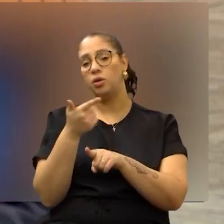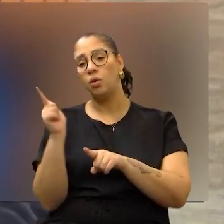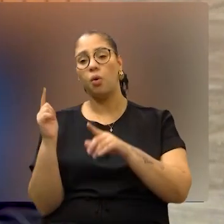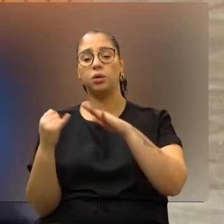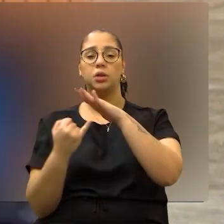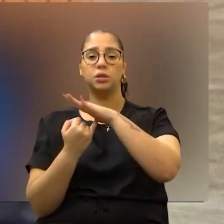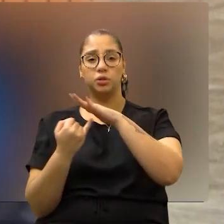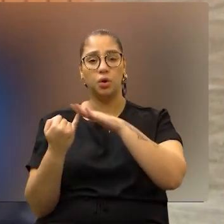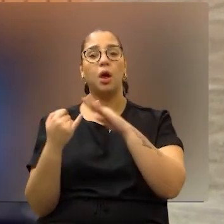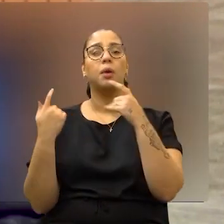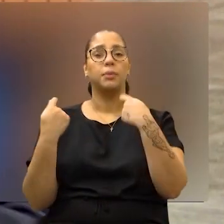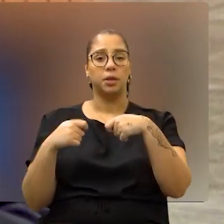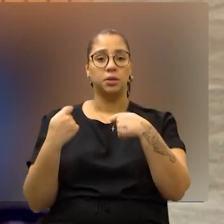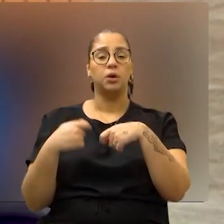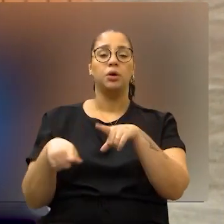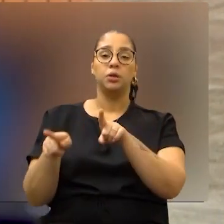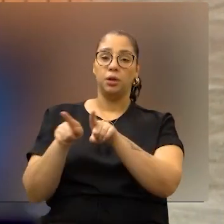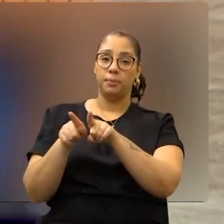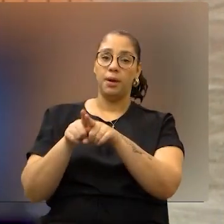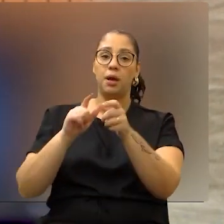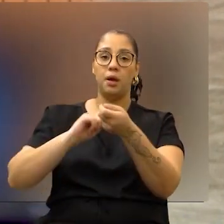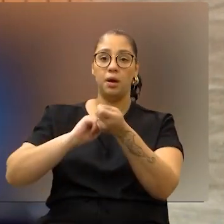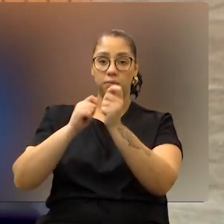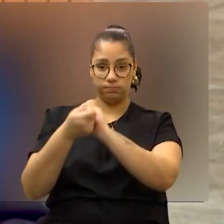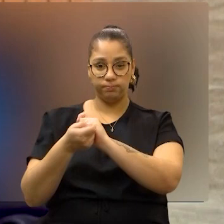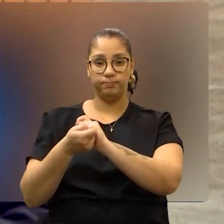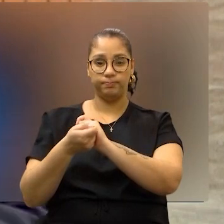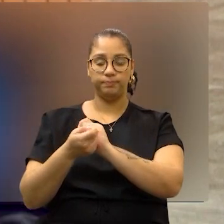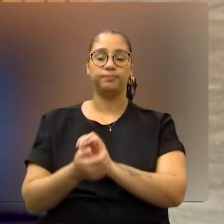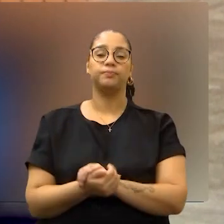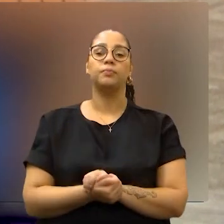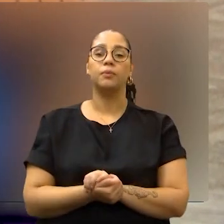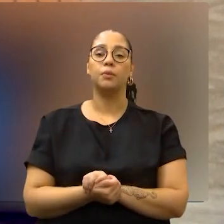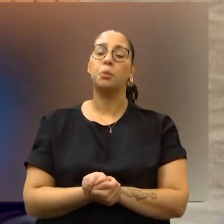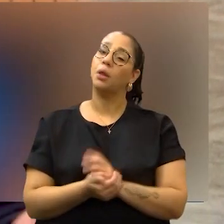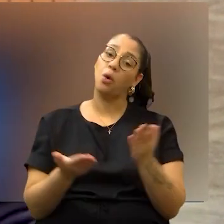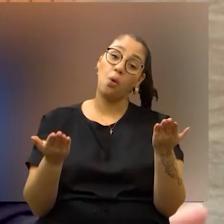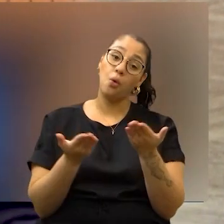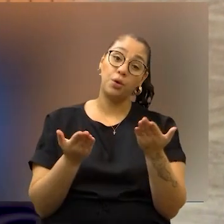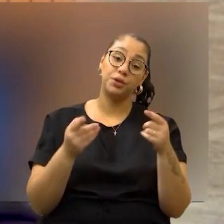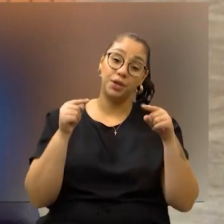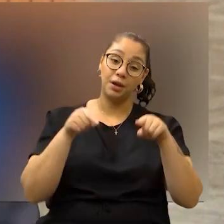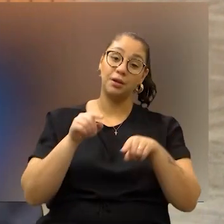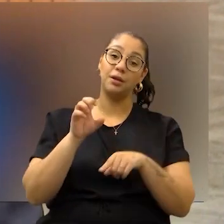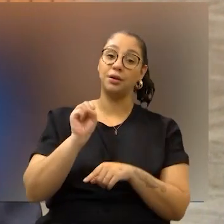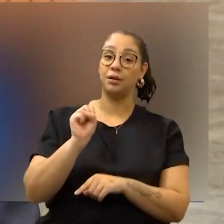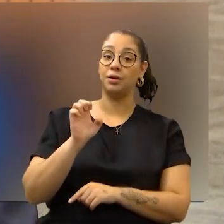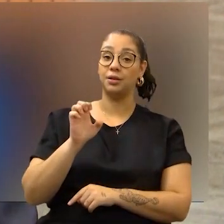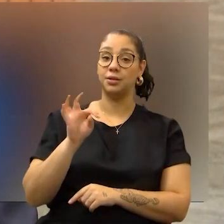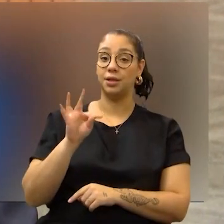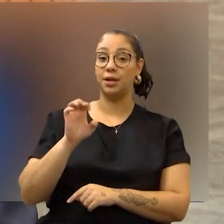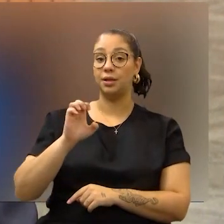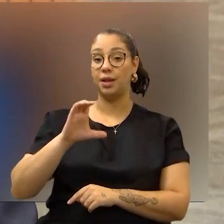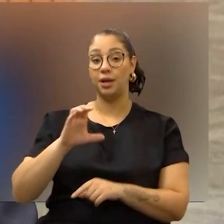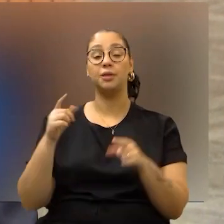e outras instituições precisaram também se adequar. Hoje foi a vez da